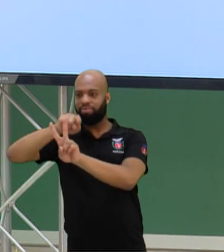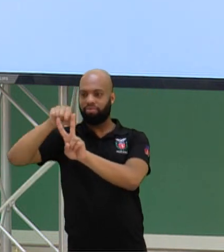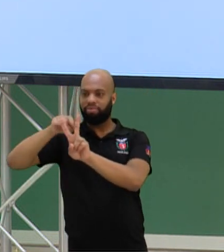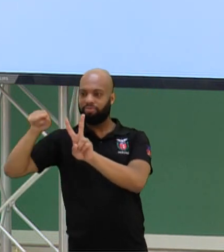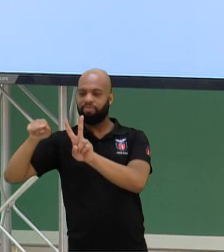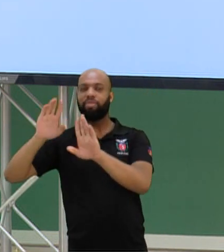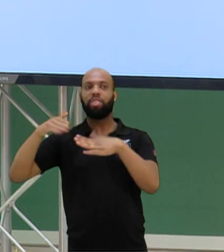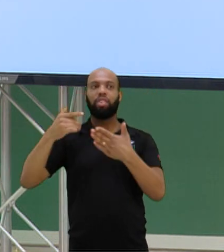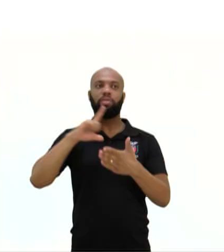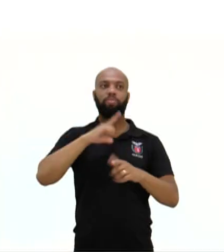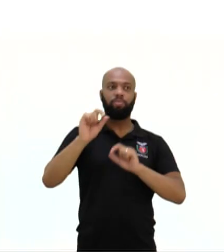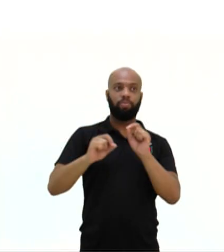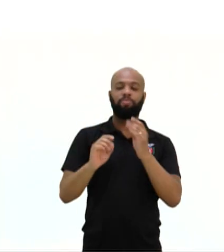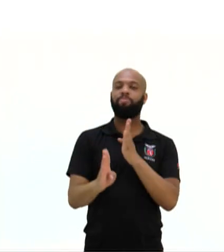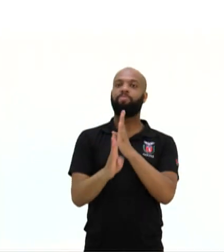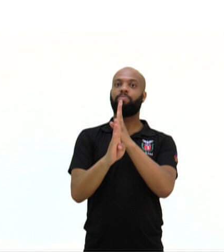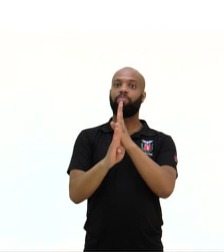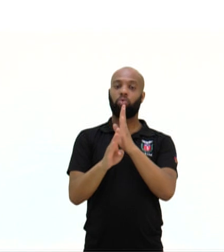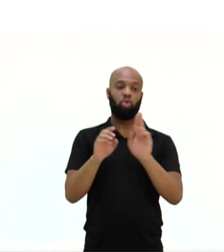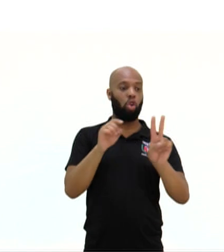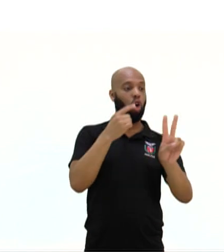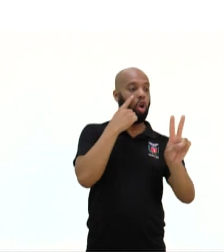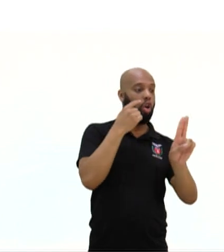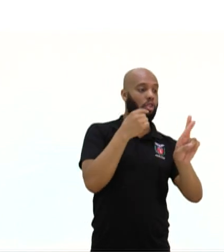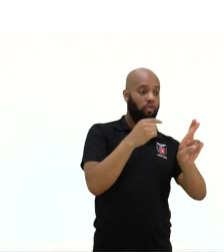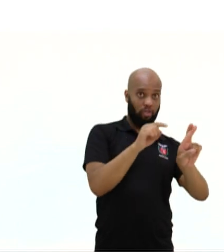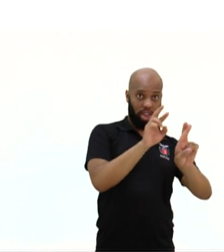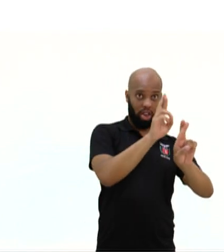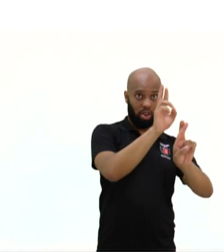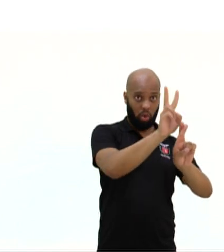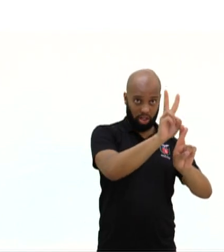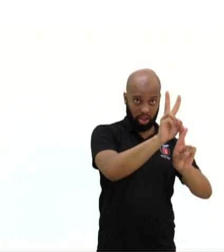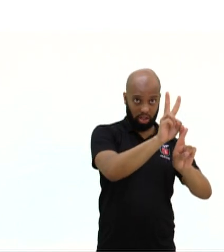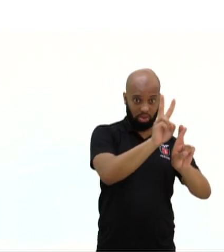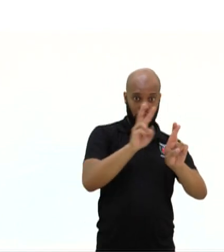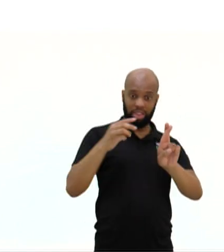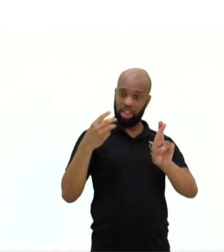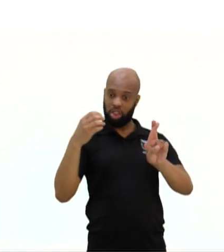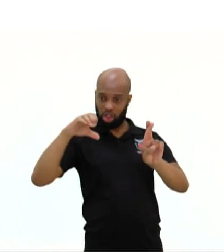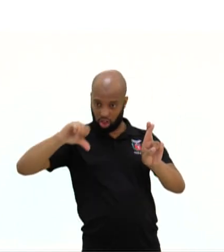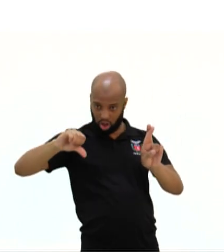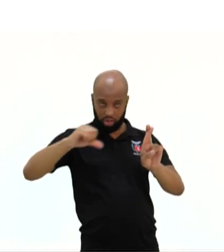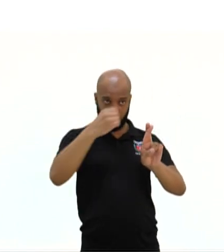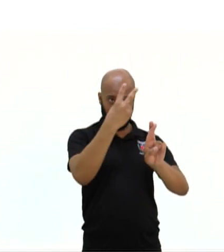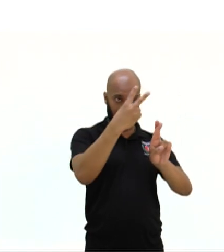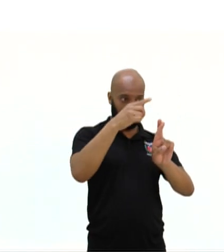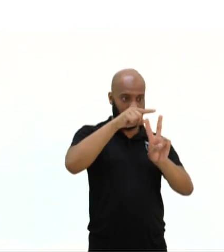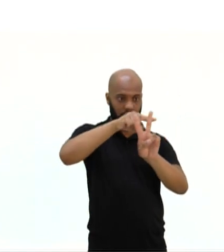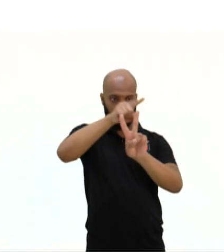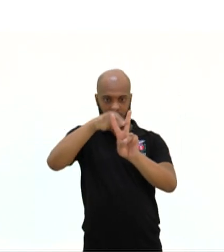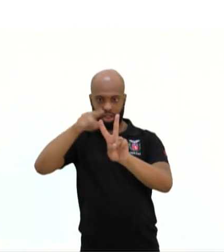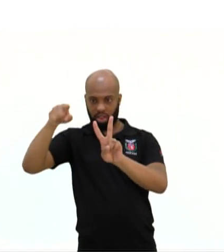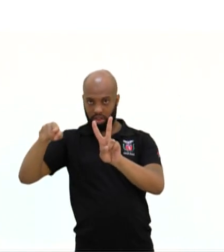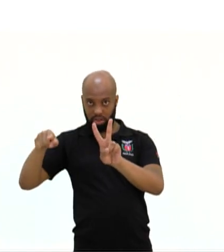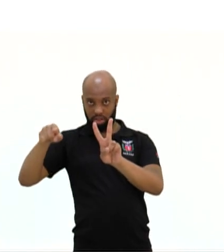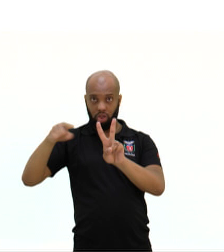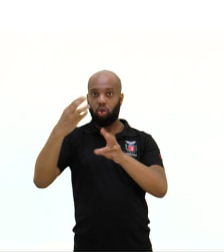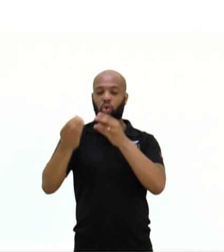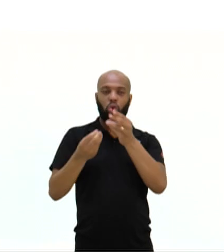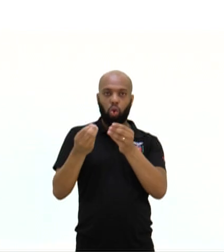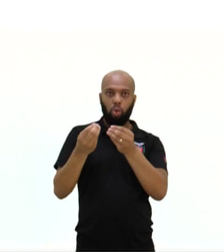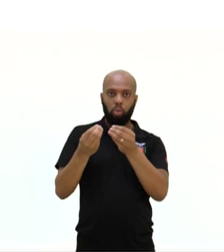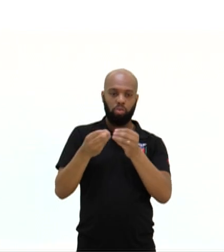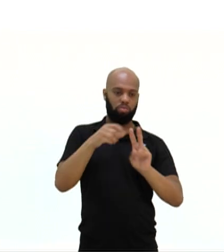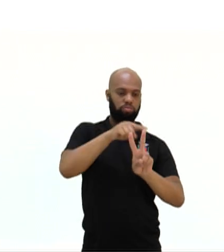certo? Encontramos o raio. Lembrando que o raio é a metade do diâmetro, tá bom? Então, vamos lá? O volume do